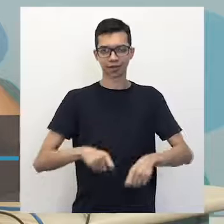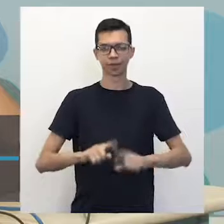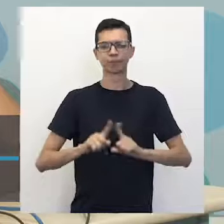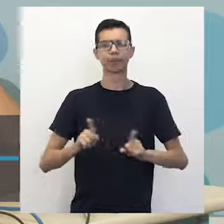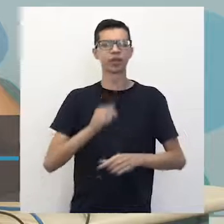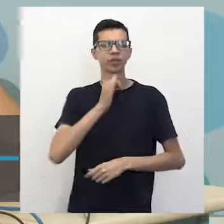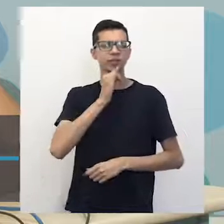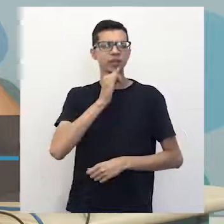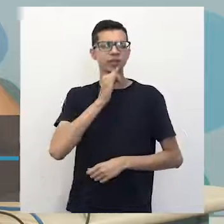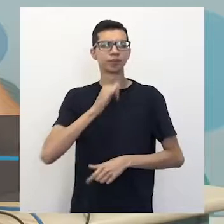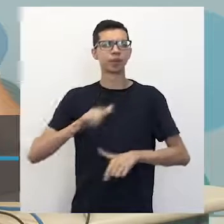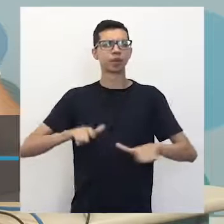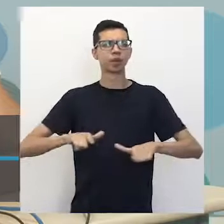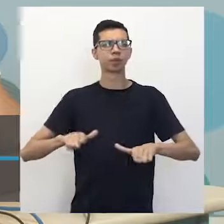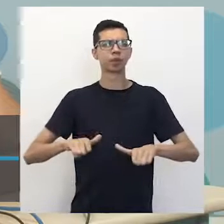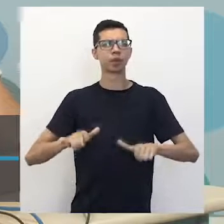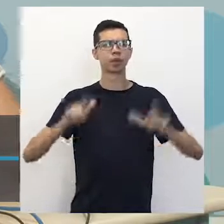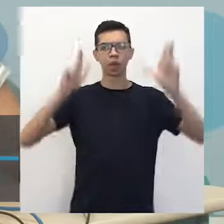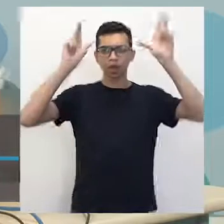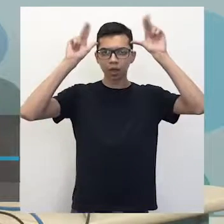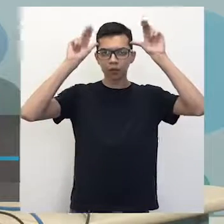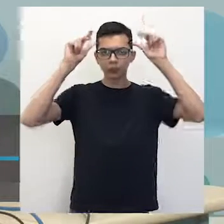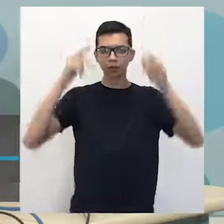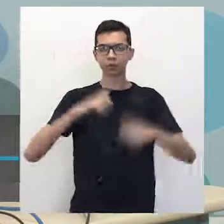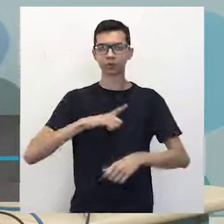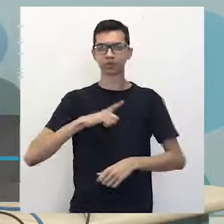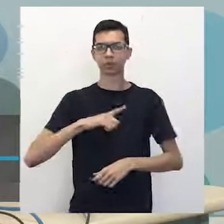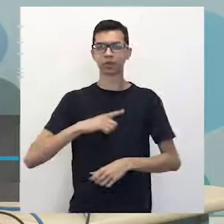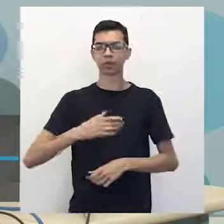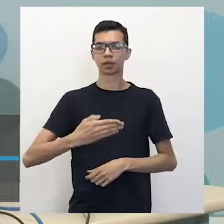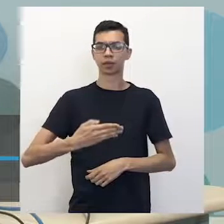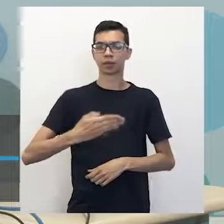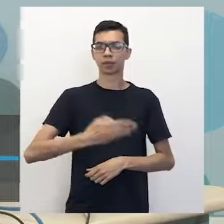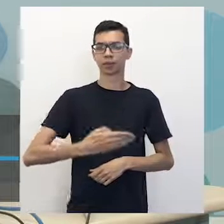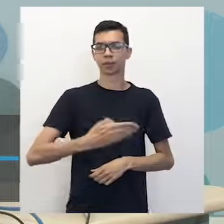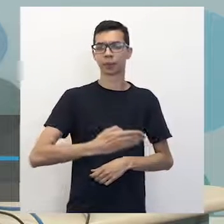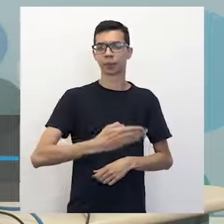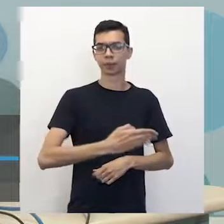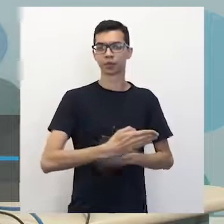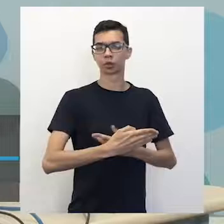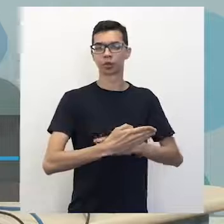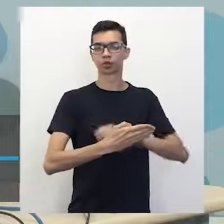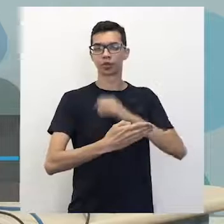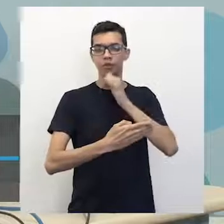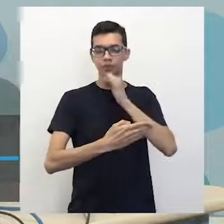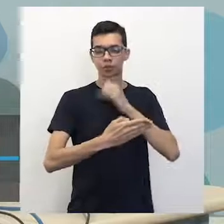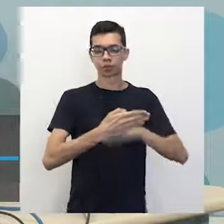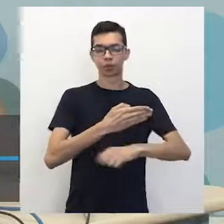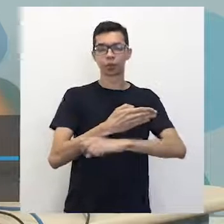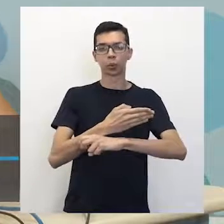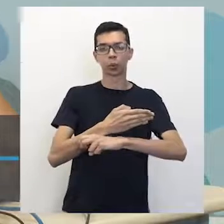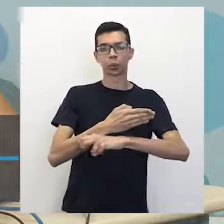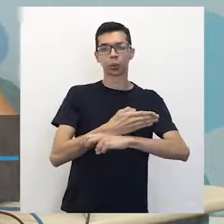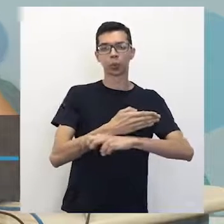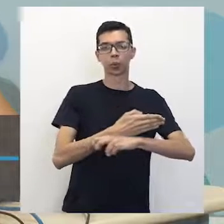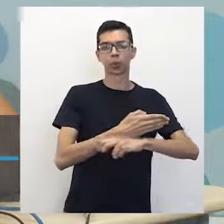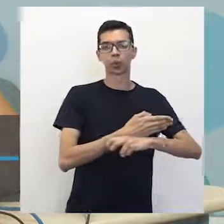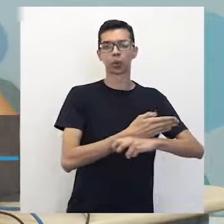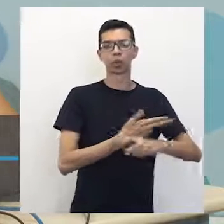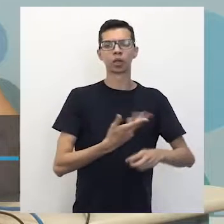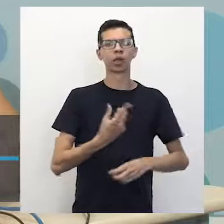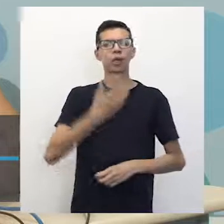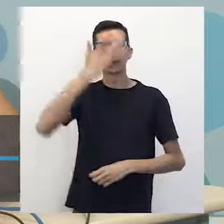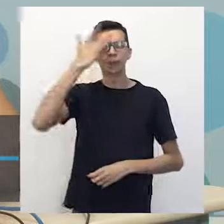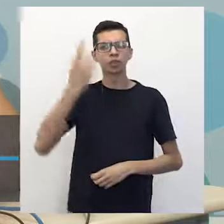desempregou pessoas no campo? Será que, de repente, os servos ficaram sem função? A gente já vai ver isso aí,